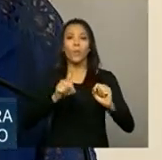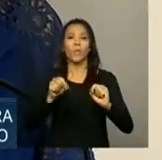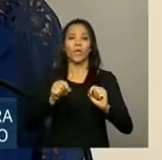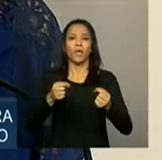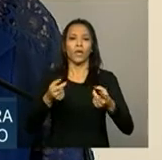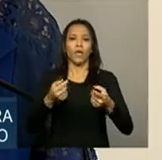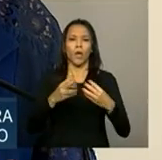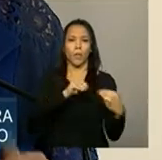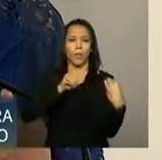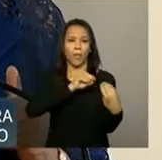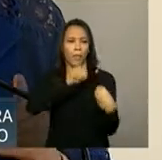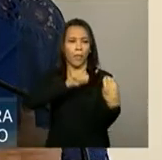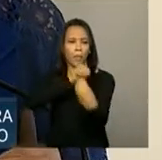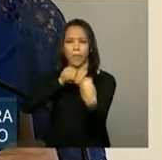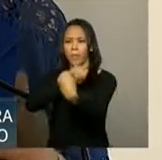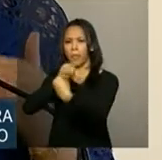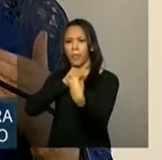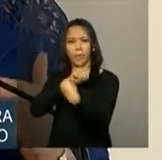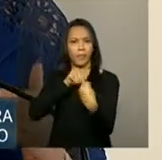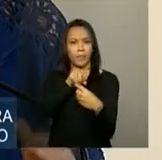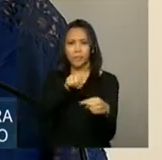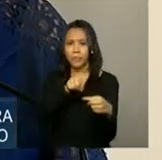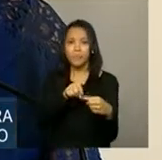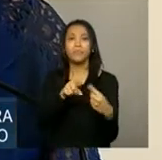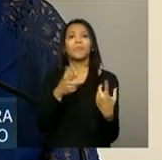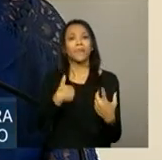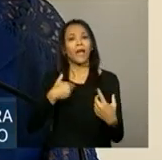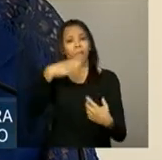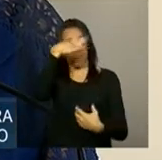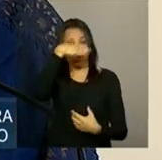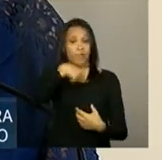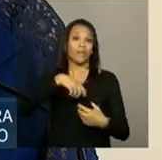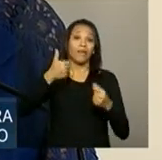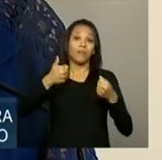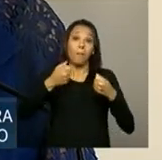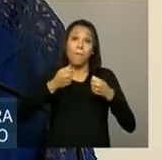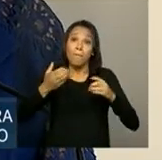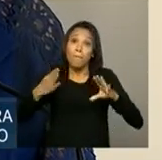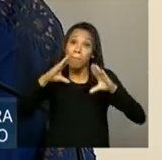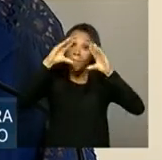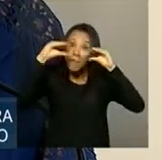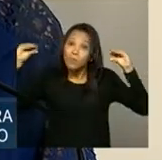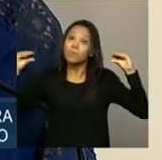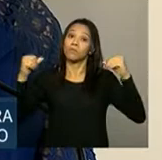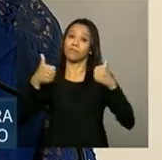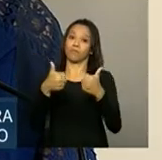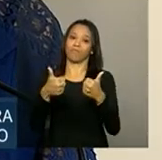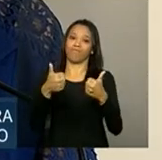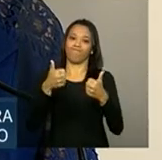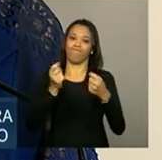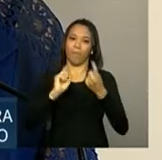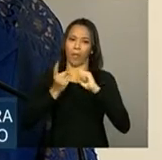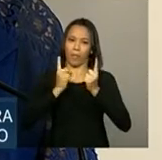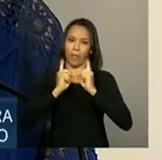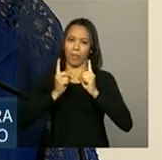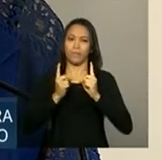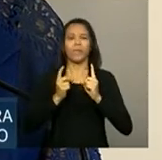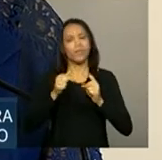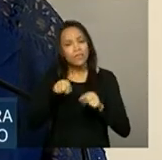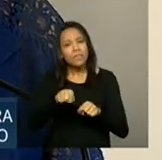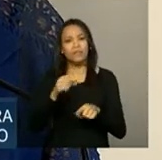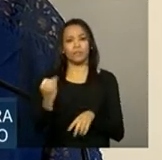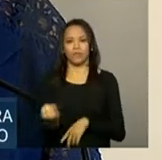democracia que tá ficando cada vez mais madura e isso é algo extremamente